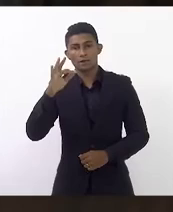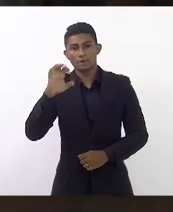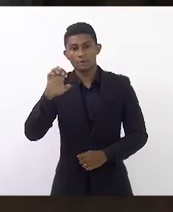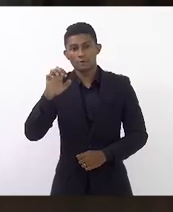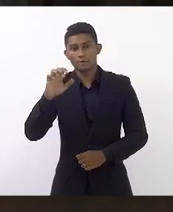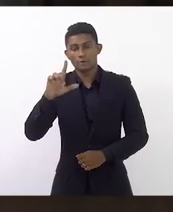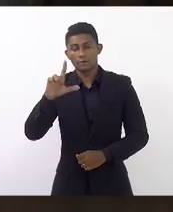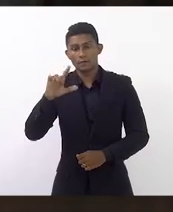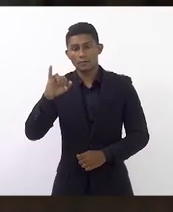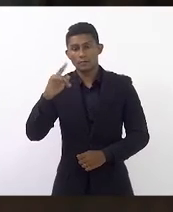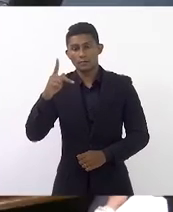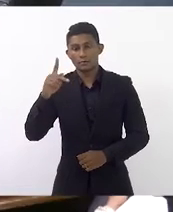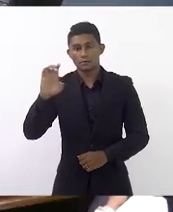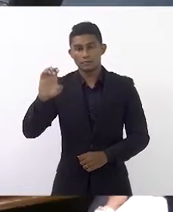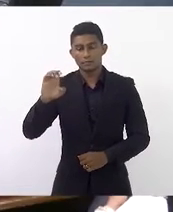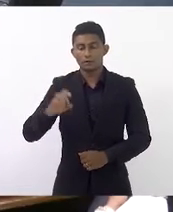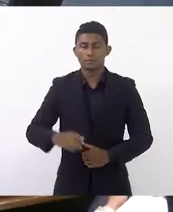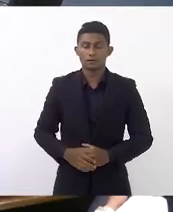Deputado Jorge Felipe Neto.